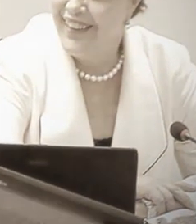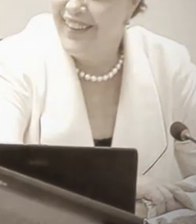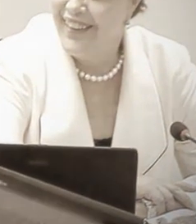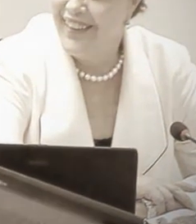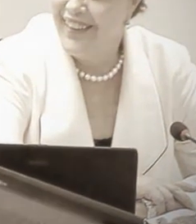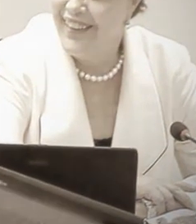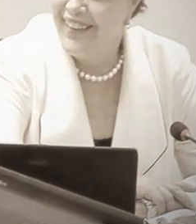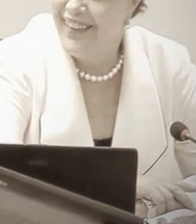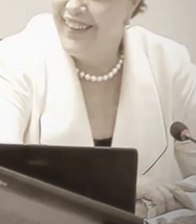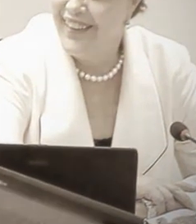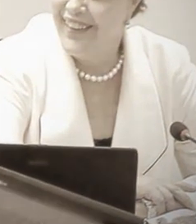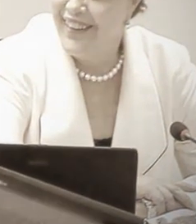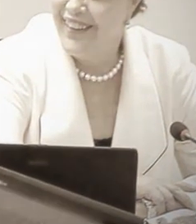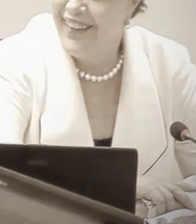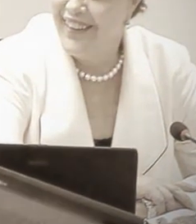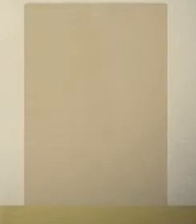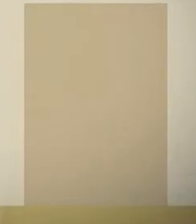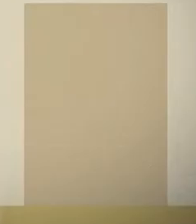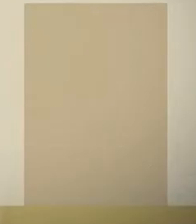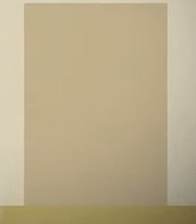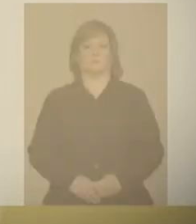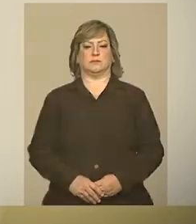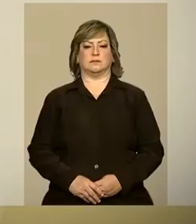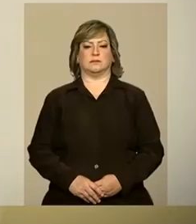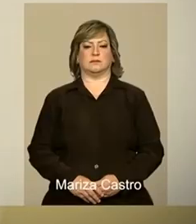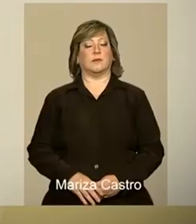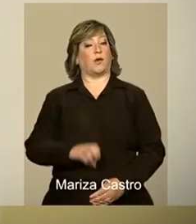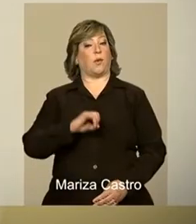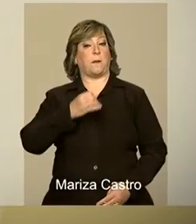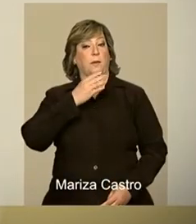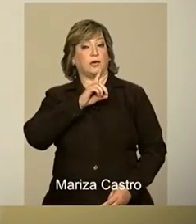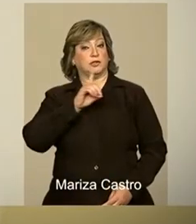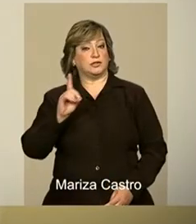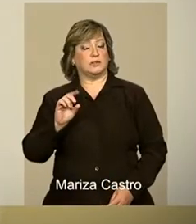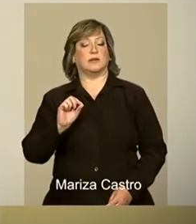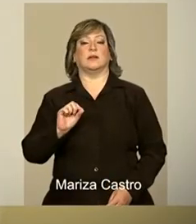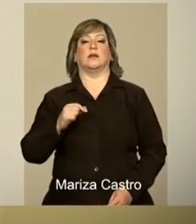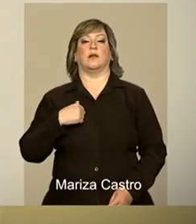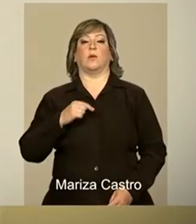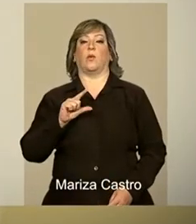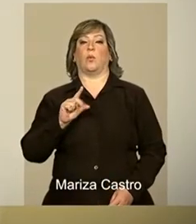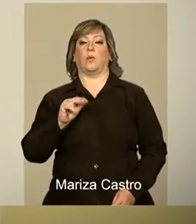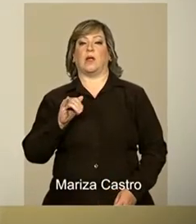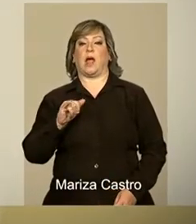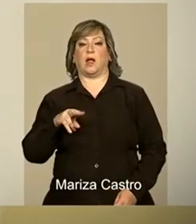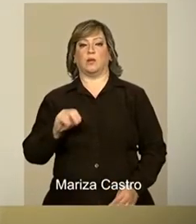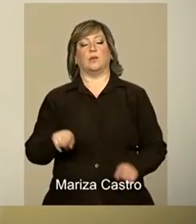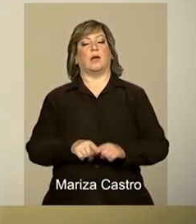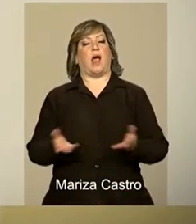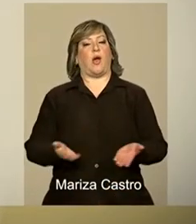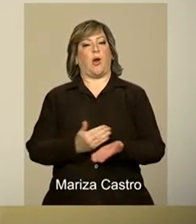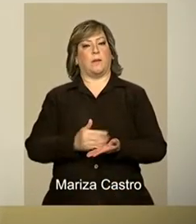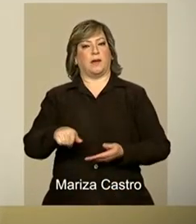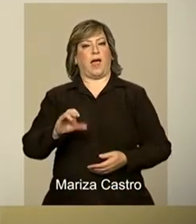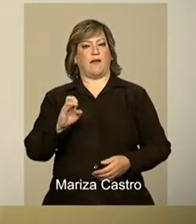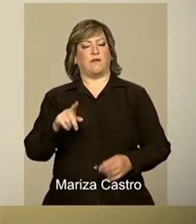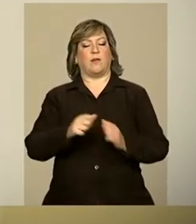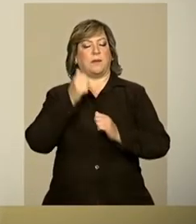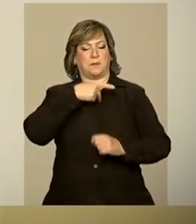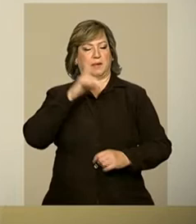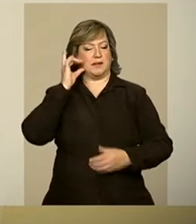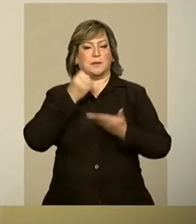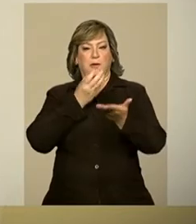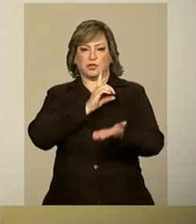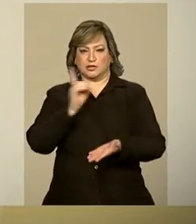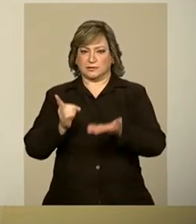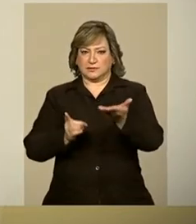Café com a Presidenta. Olá, bom dia. Eu sou Luciano Seixas e começa agora mais um Café com a Presidenta Dilma. Bom dia, Presidenta.